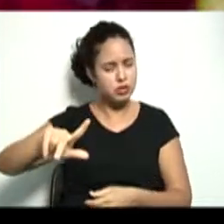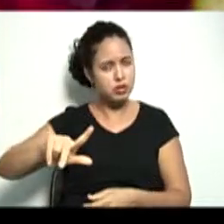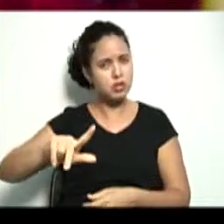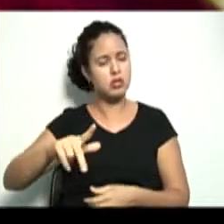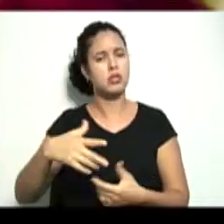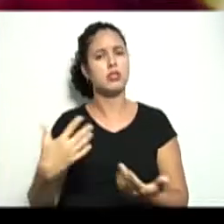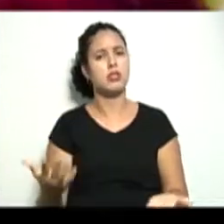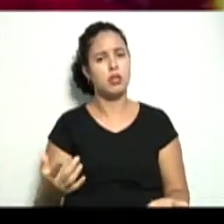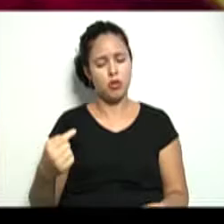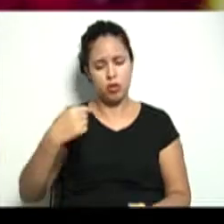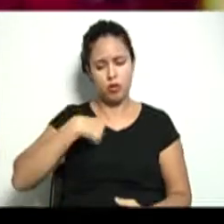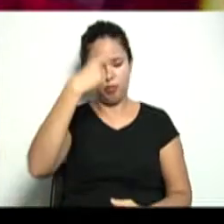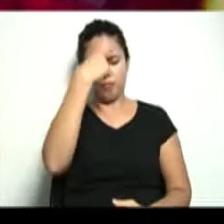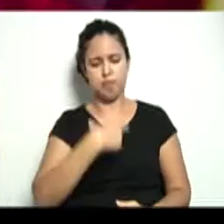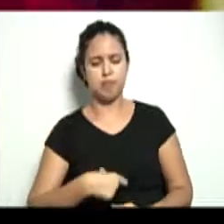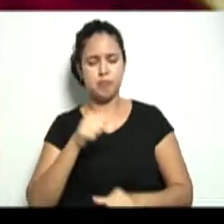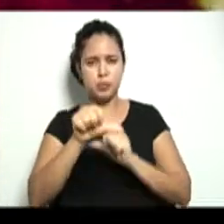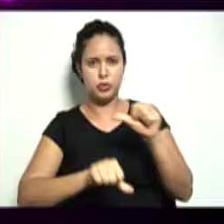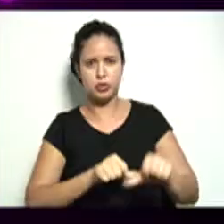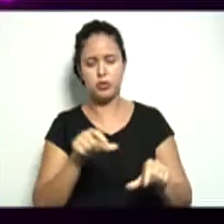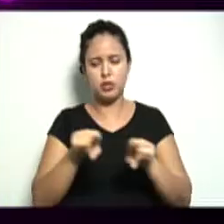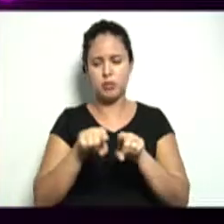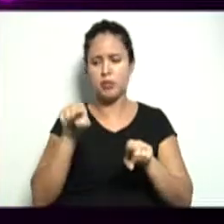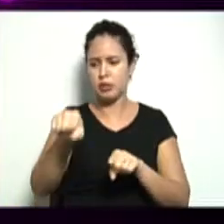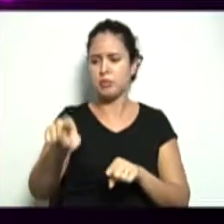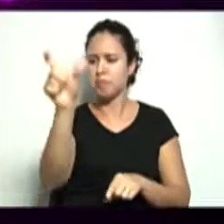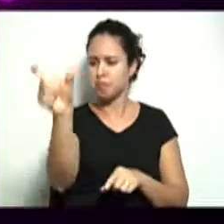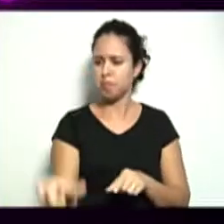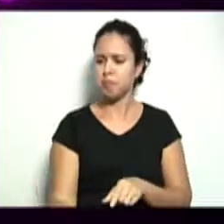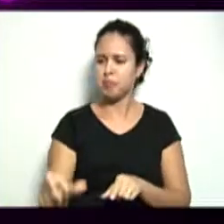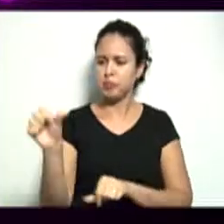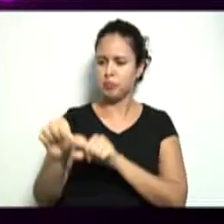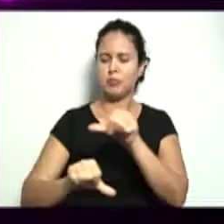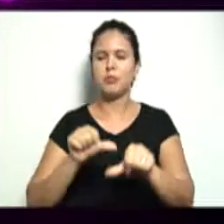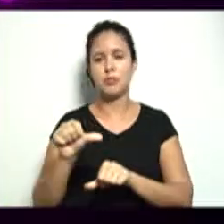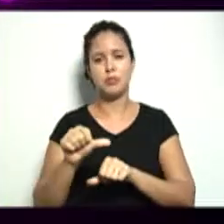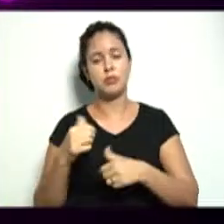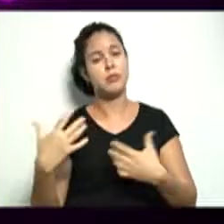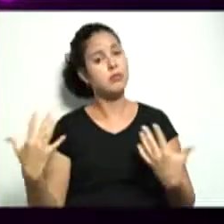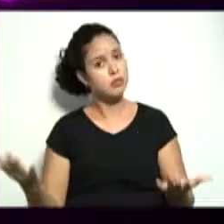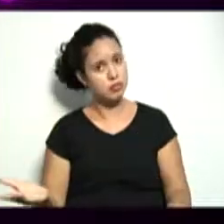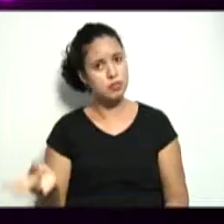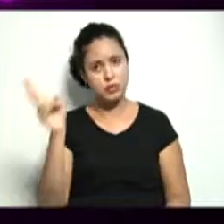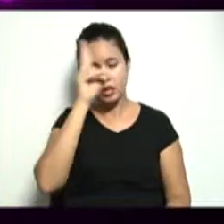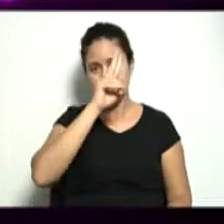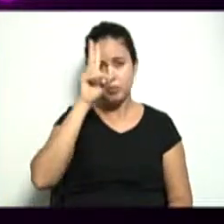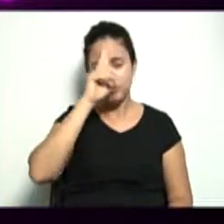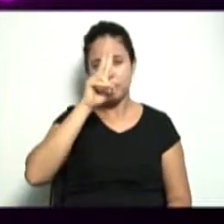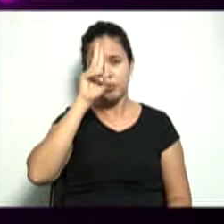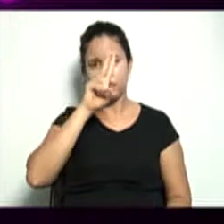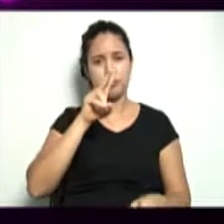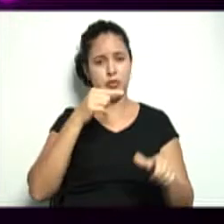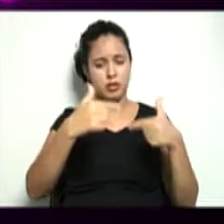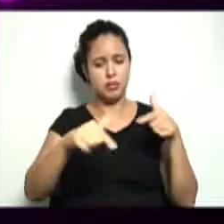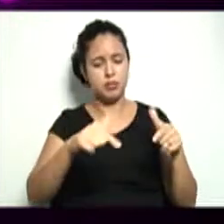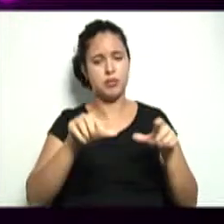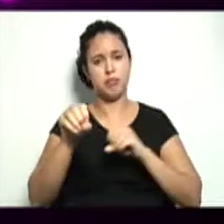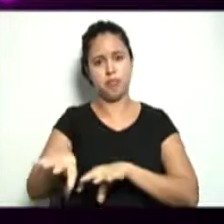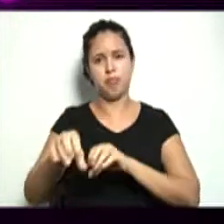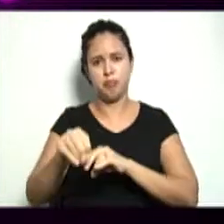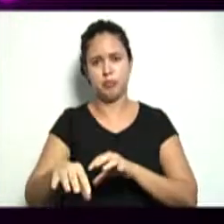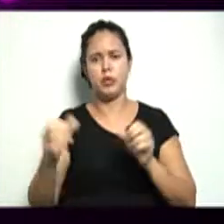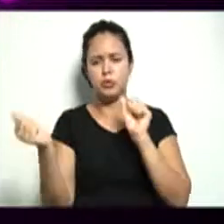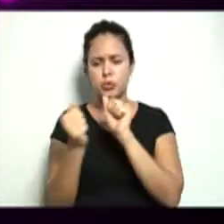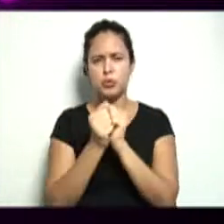tanto na gente como com quem convive com a gente. Viu só? É importante lembrar que trabalho e educação devem